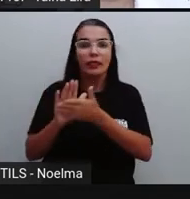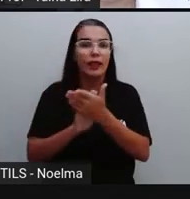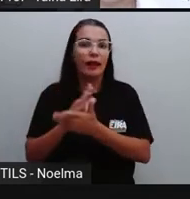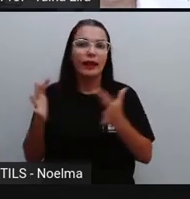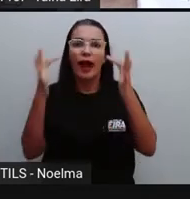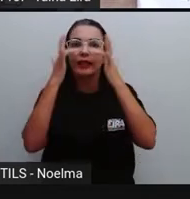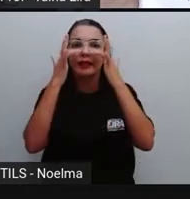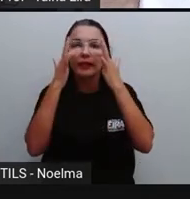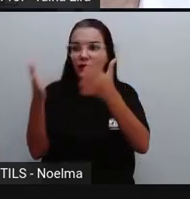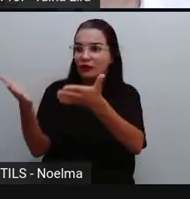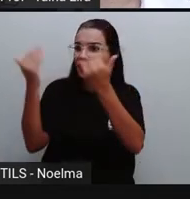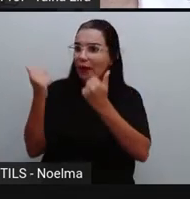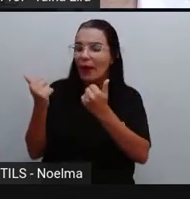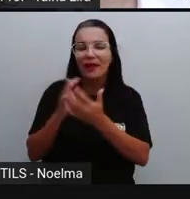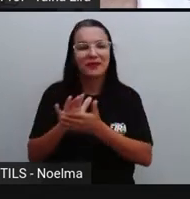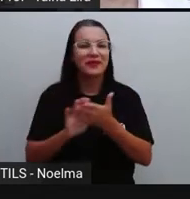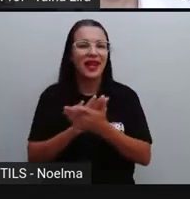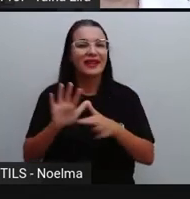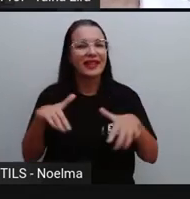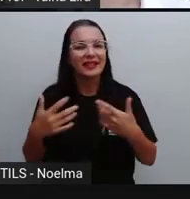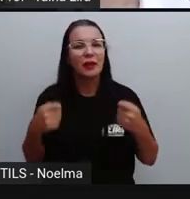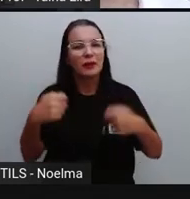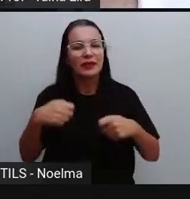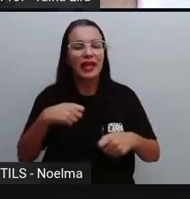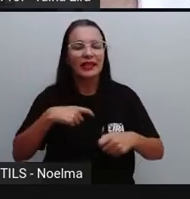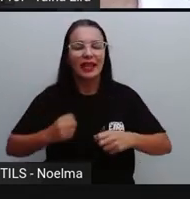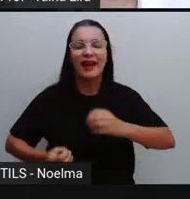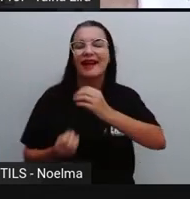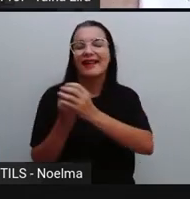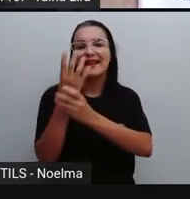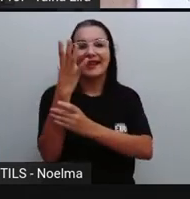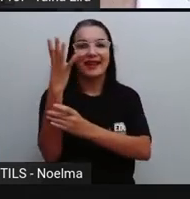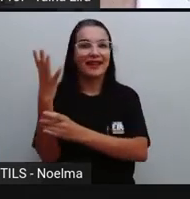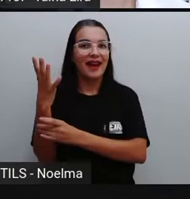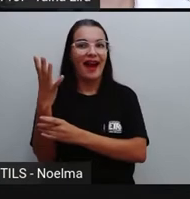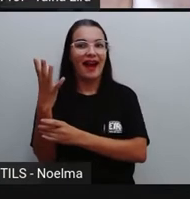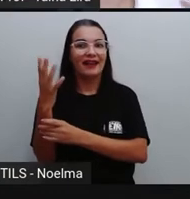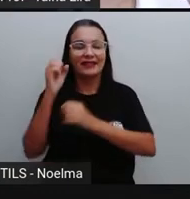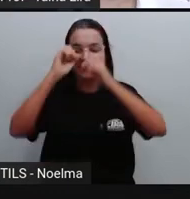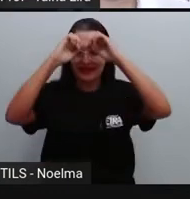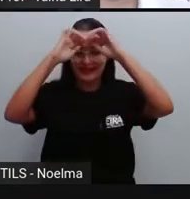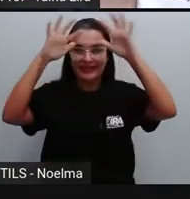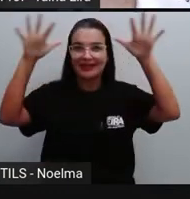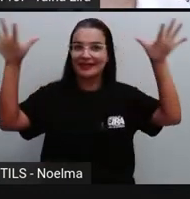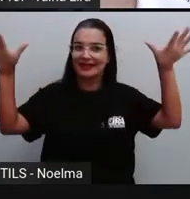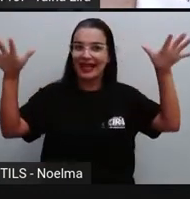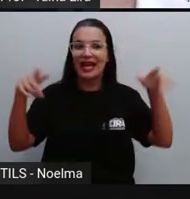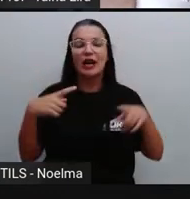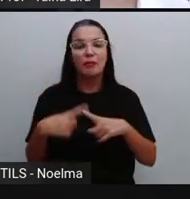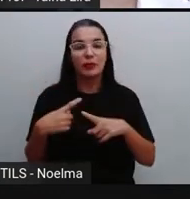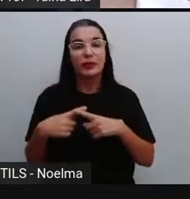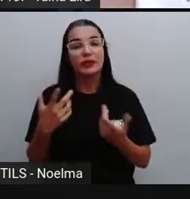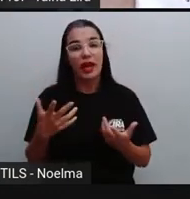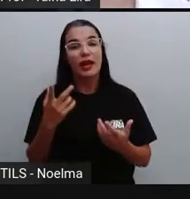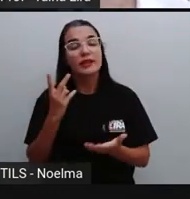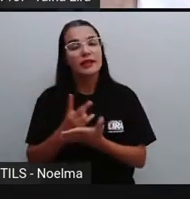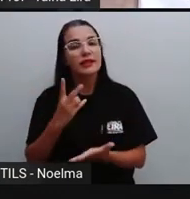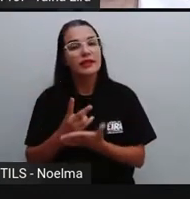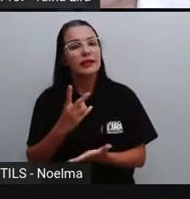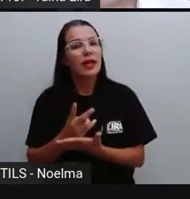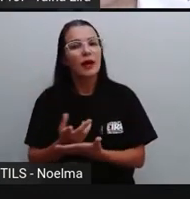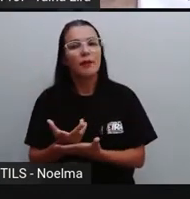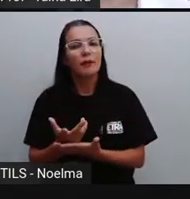cartaz é justamente a criatividade. Então, é por isso que nas campanhas publicitárias é muito comum a gente ver,